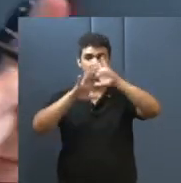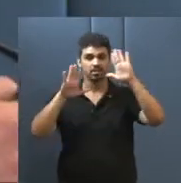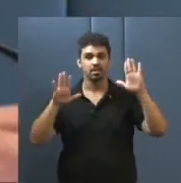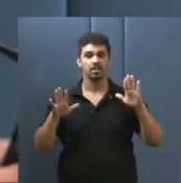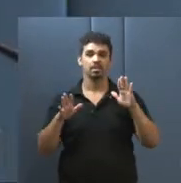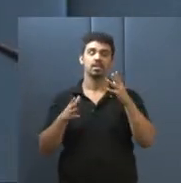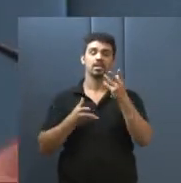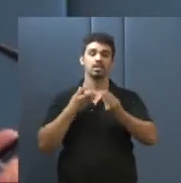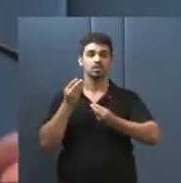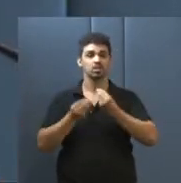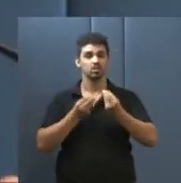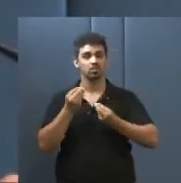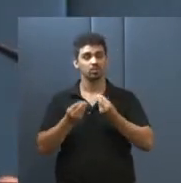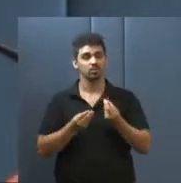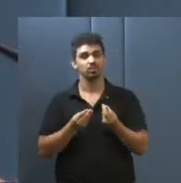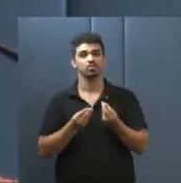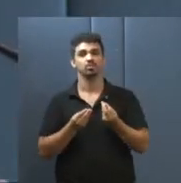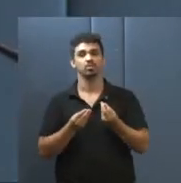se